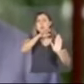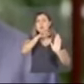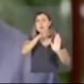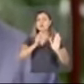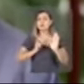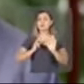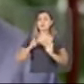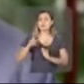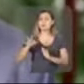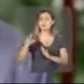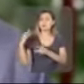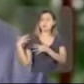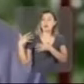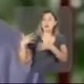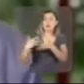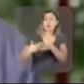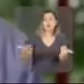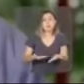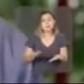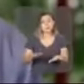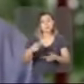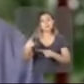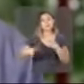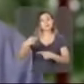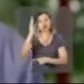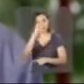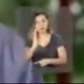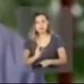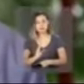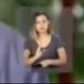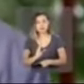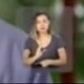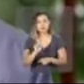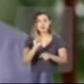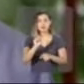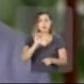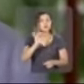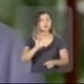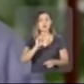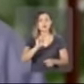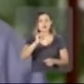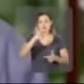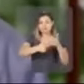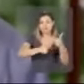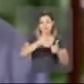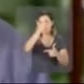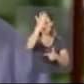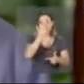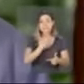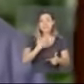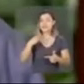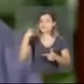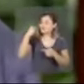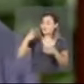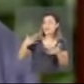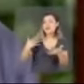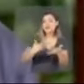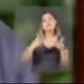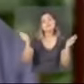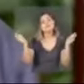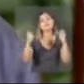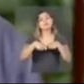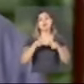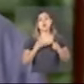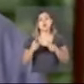maus exemplos deixados pelo PT na política brasileira. Somente com trabalho sério e